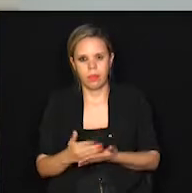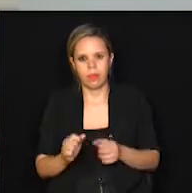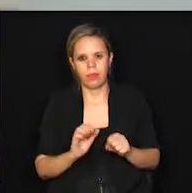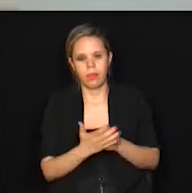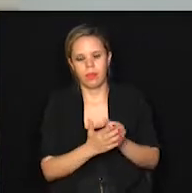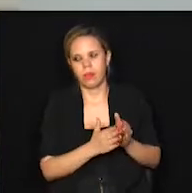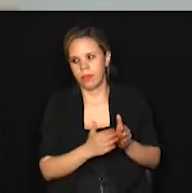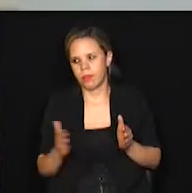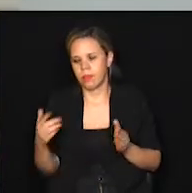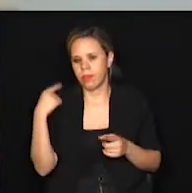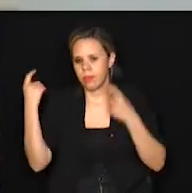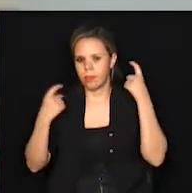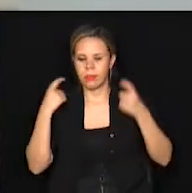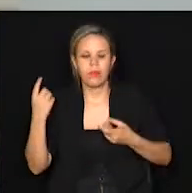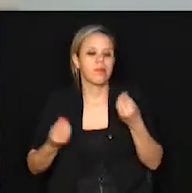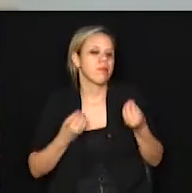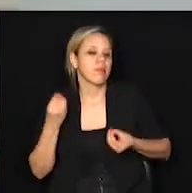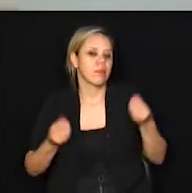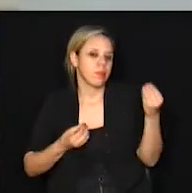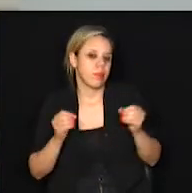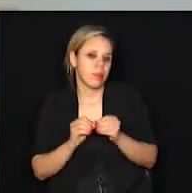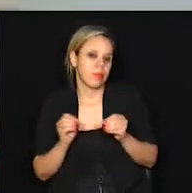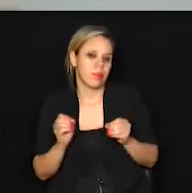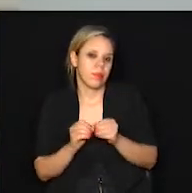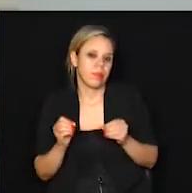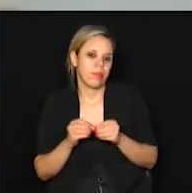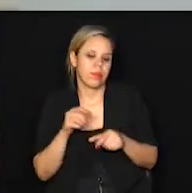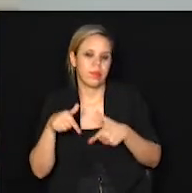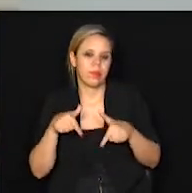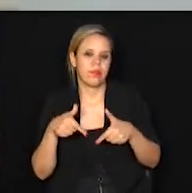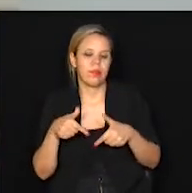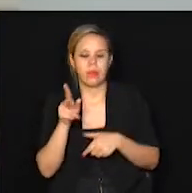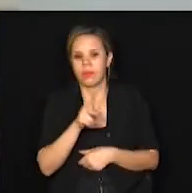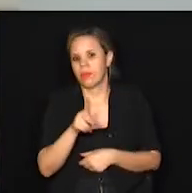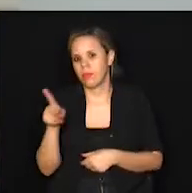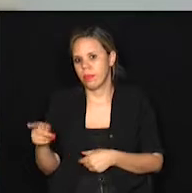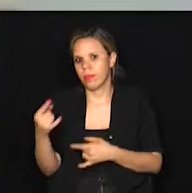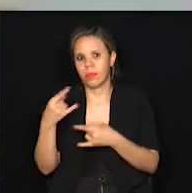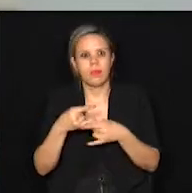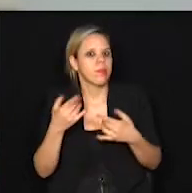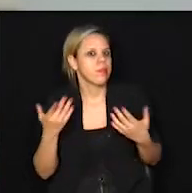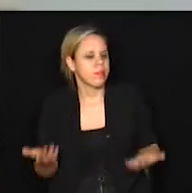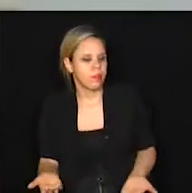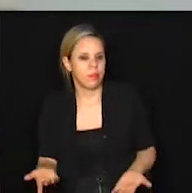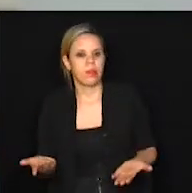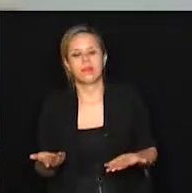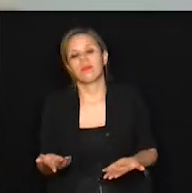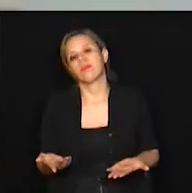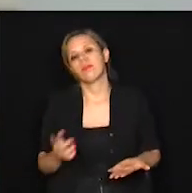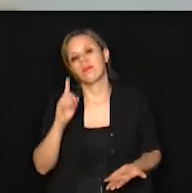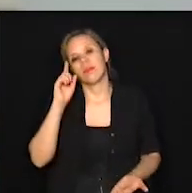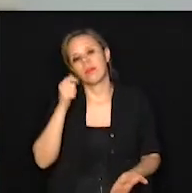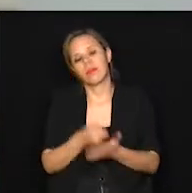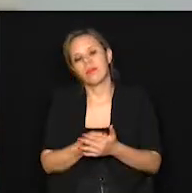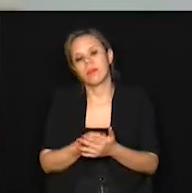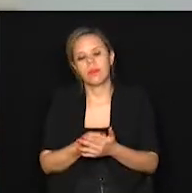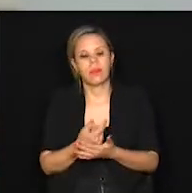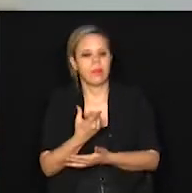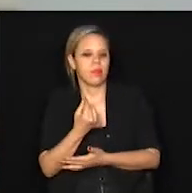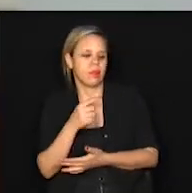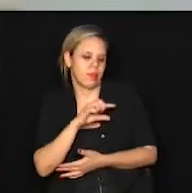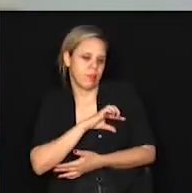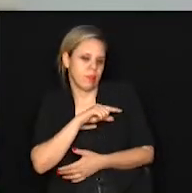pandemia, né, a preocupação era em como é que seria feita essa questão do teletrabalho pelos professores e essas condições, garantia de emprego, né, já que